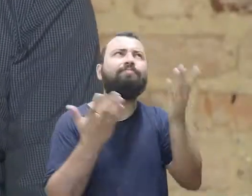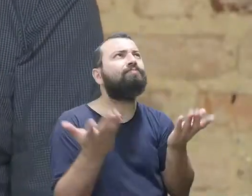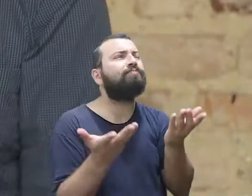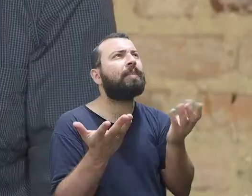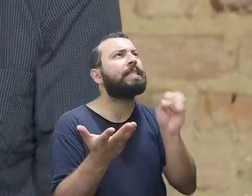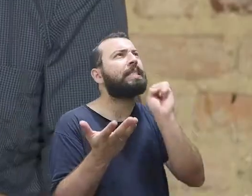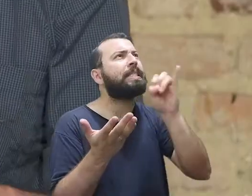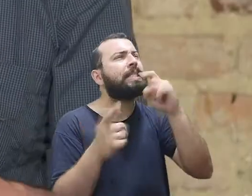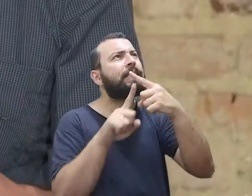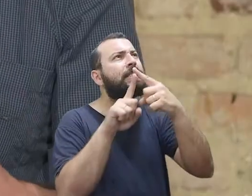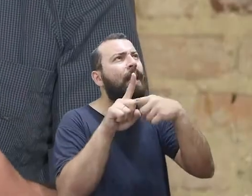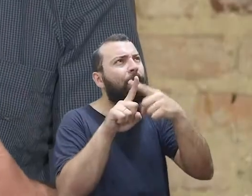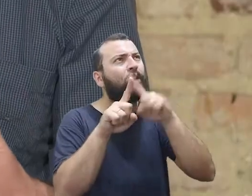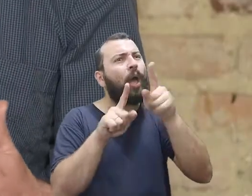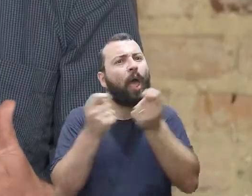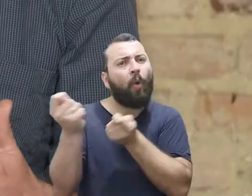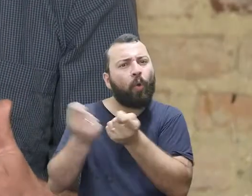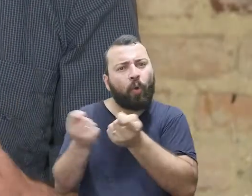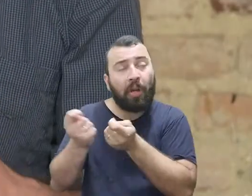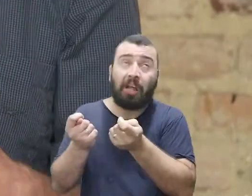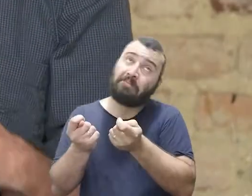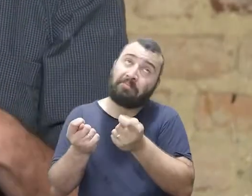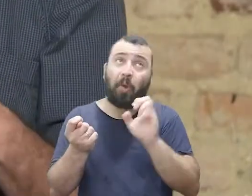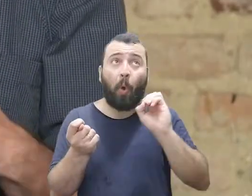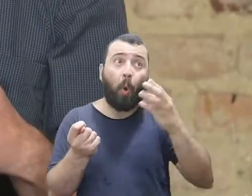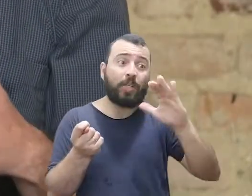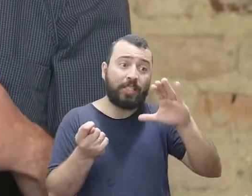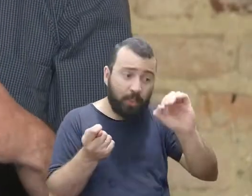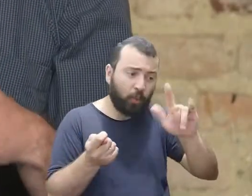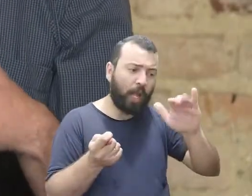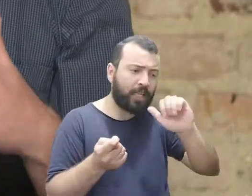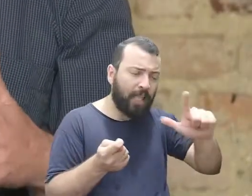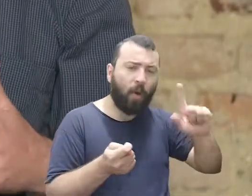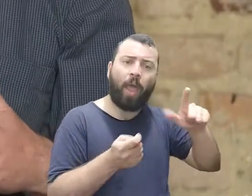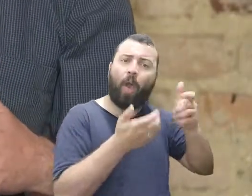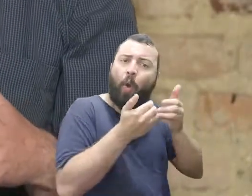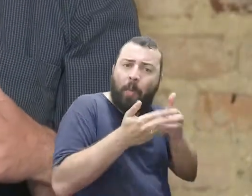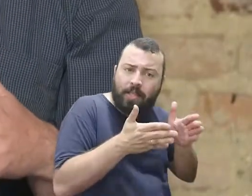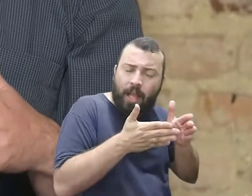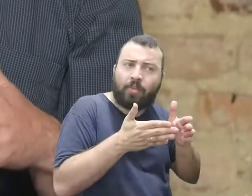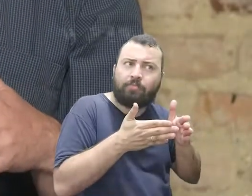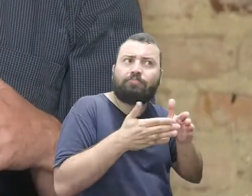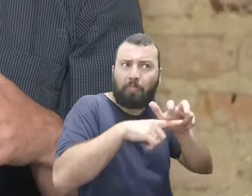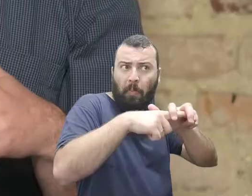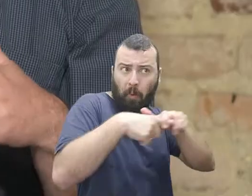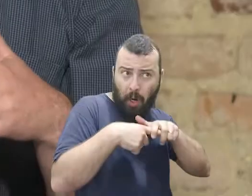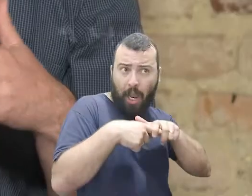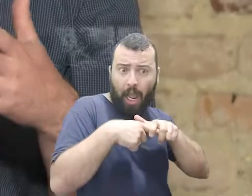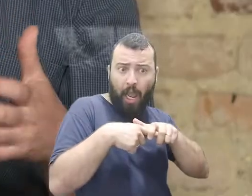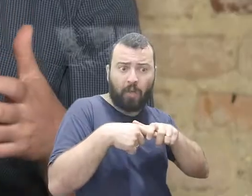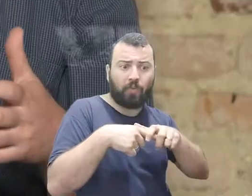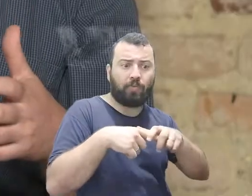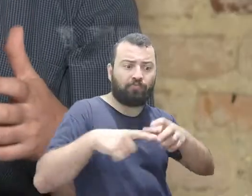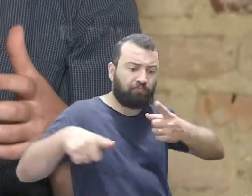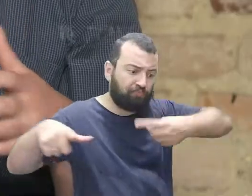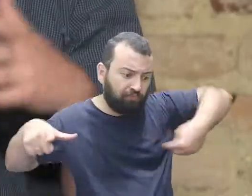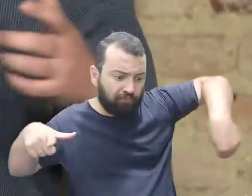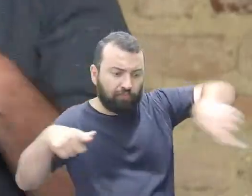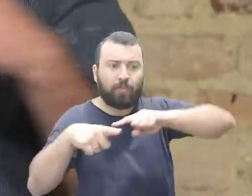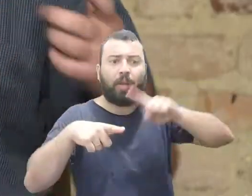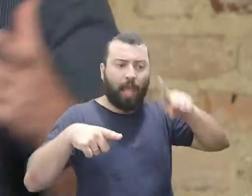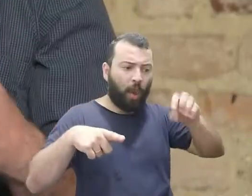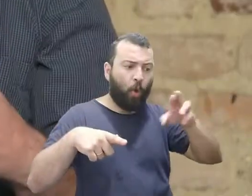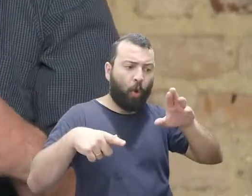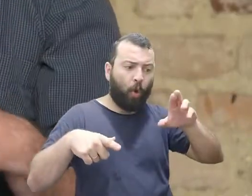então, mas se as temperaturas então são controladas, ou pelo menos os ciclos glaciais são iniciados pela forçante da excentricidade, por